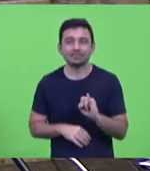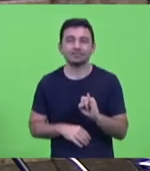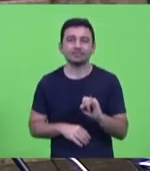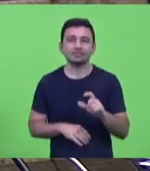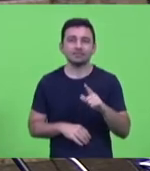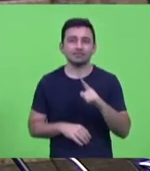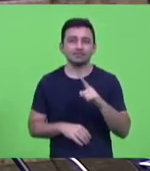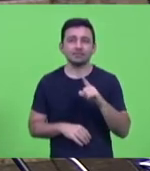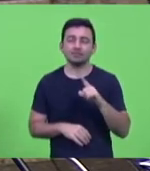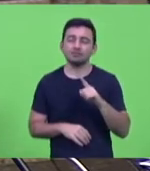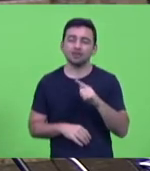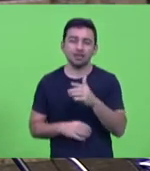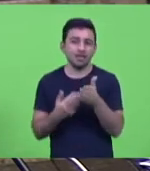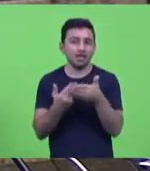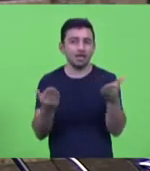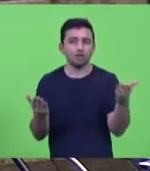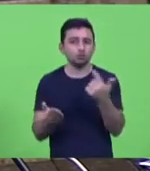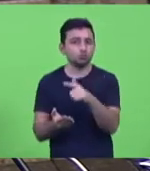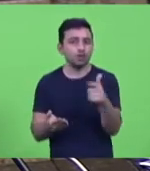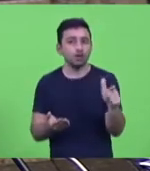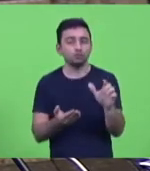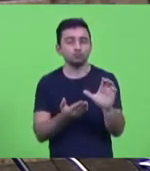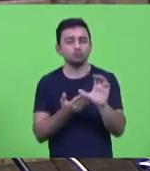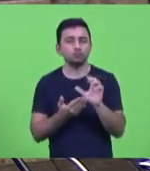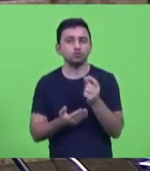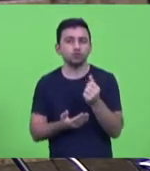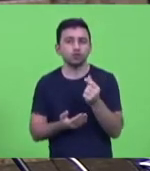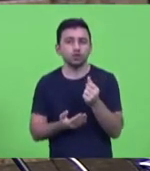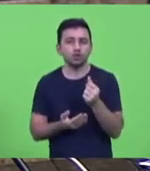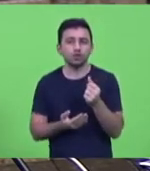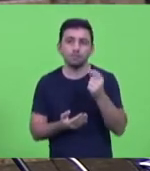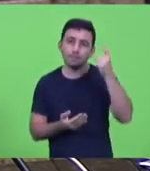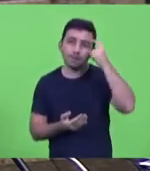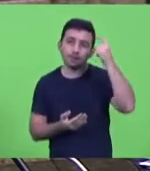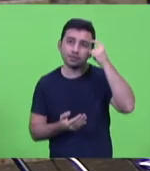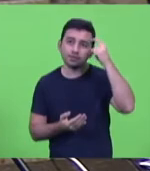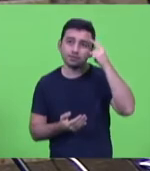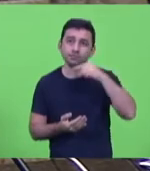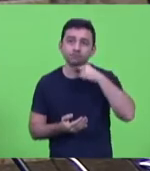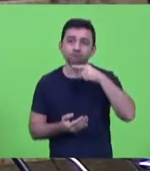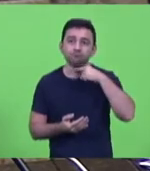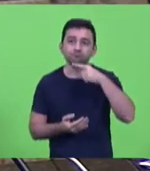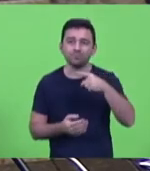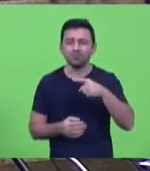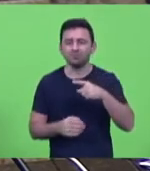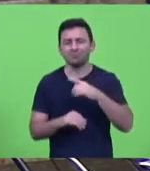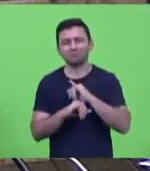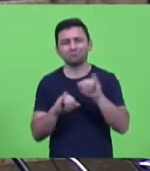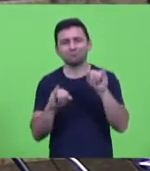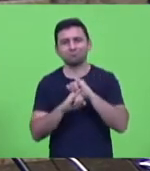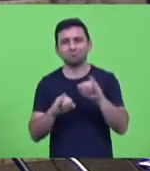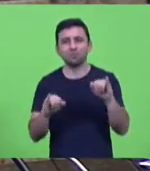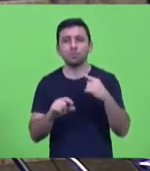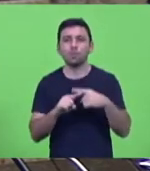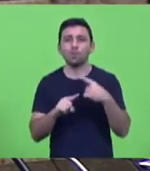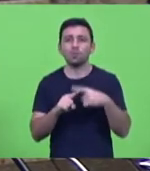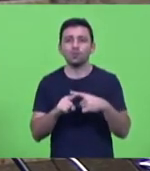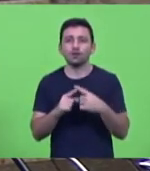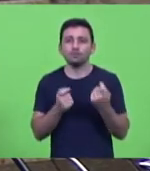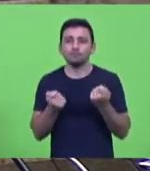Se por acaso eles não receberem um dinheiro que eles pensam que não vão receber. E já estão fazendo um furdunço, porque foi